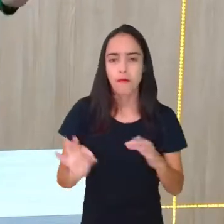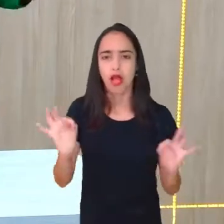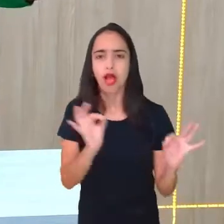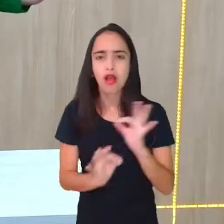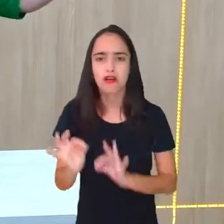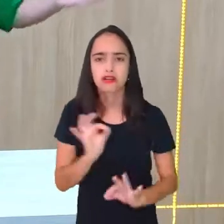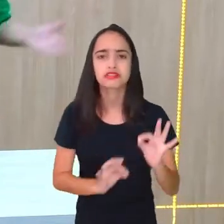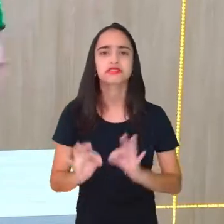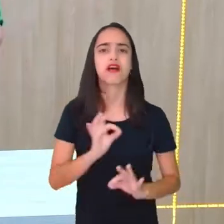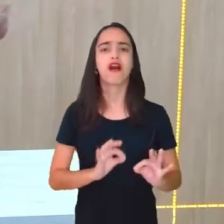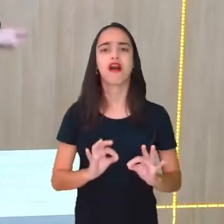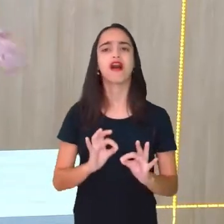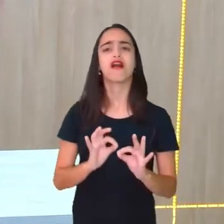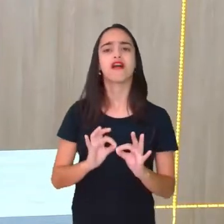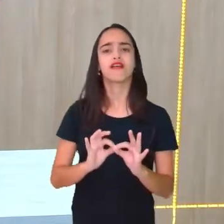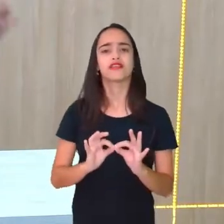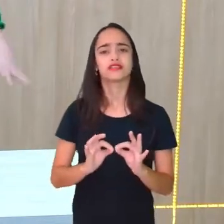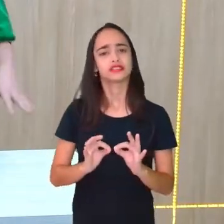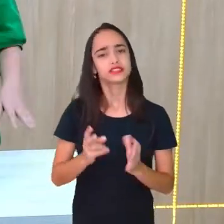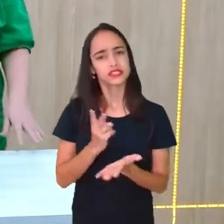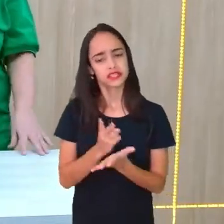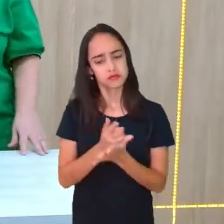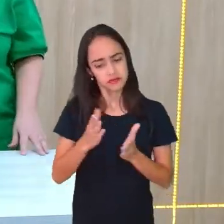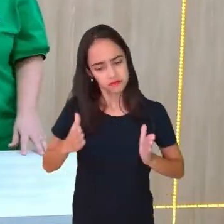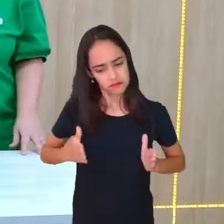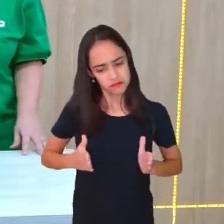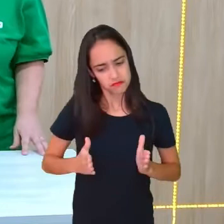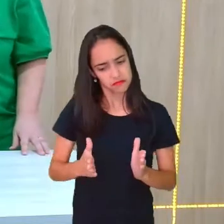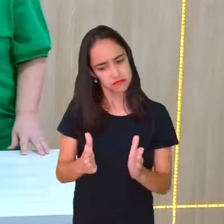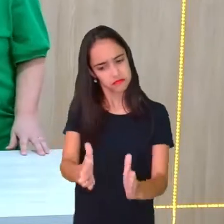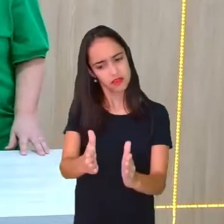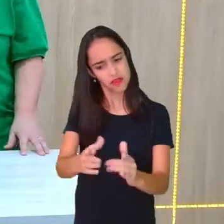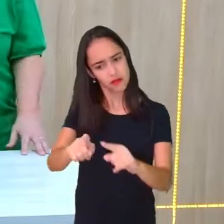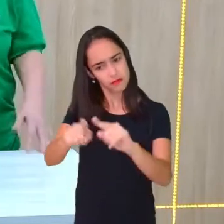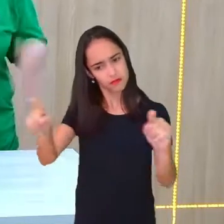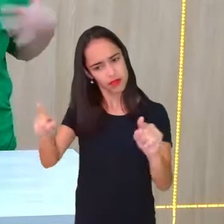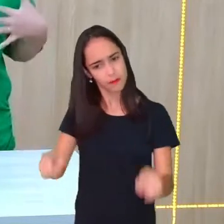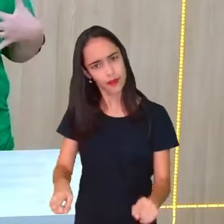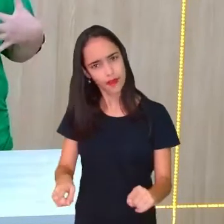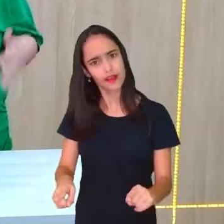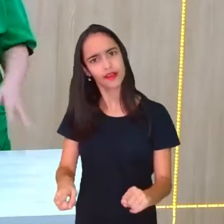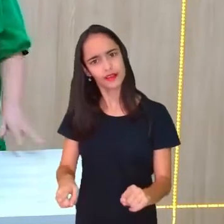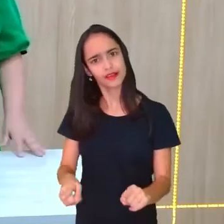não jogue para fora, né? Na trave até tudo bem, mas para fora, ui!